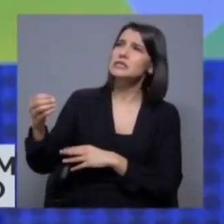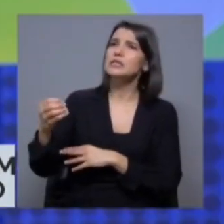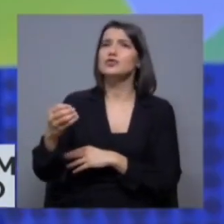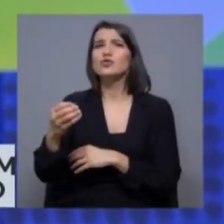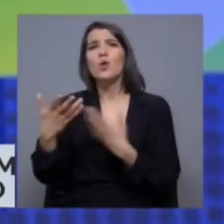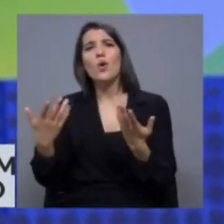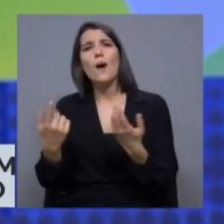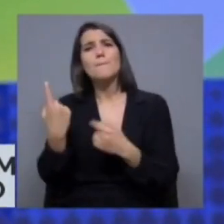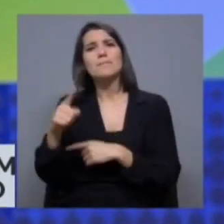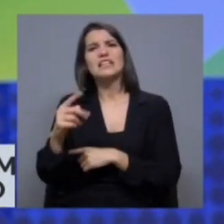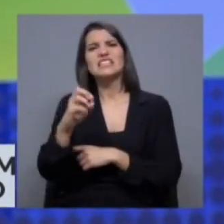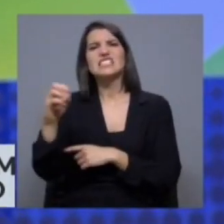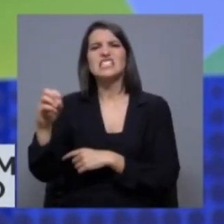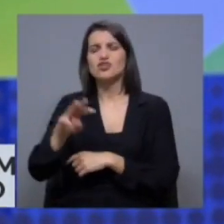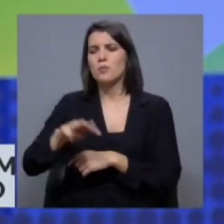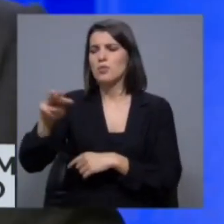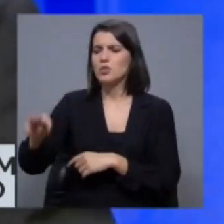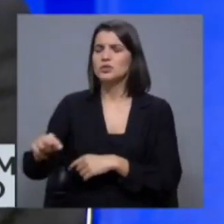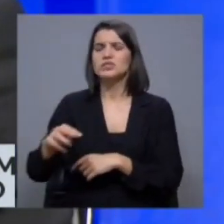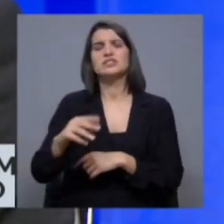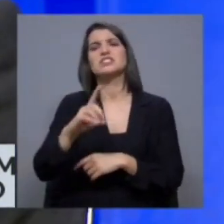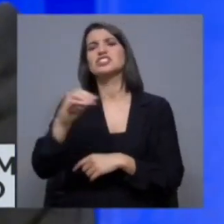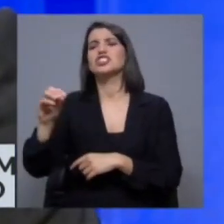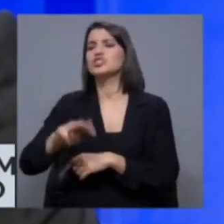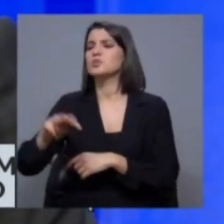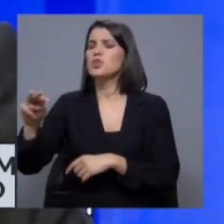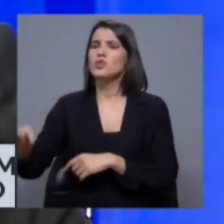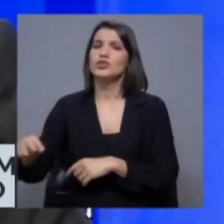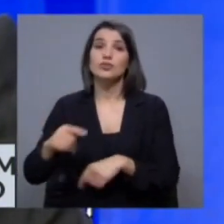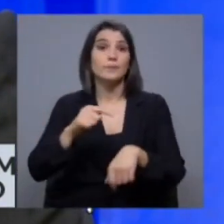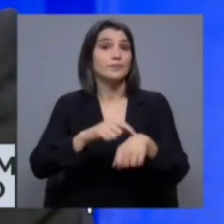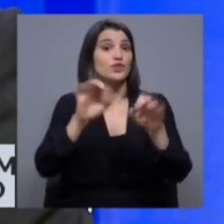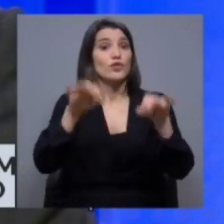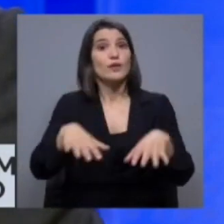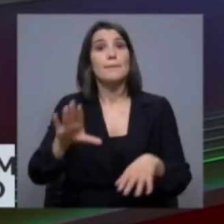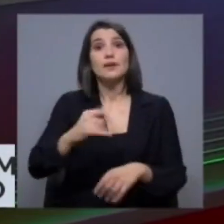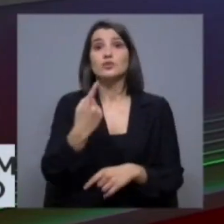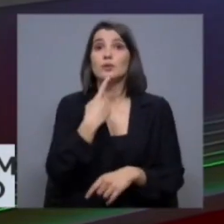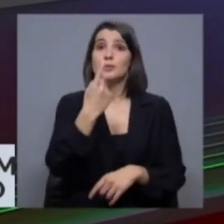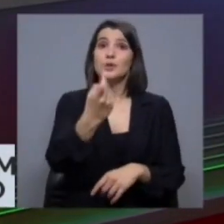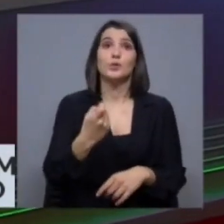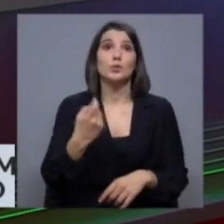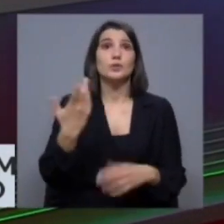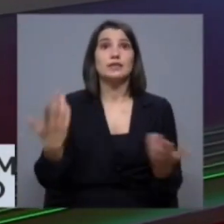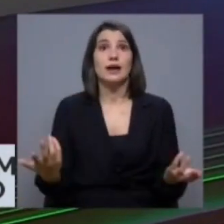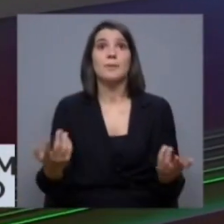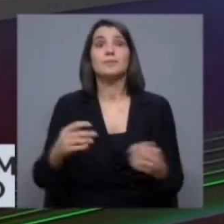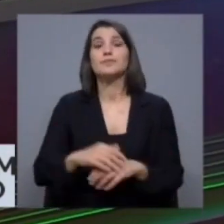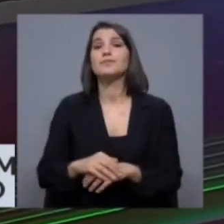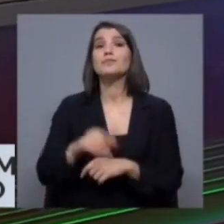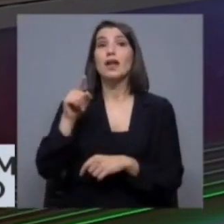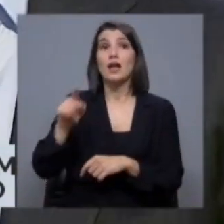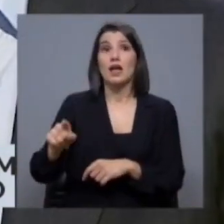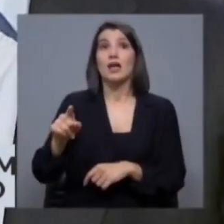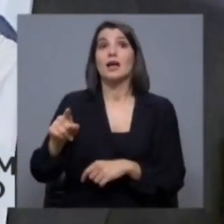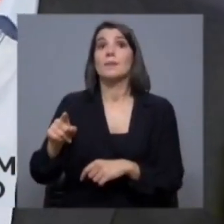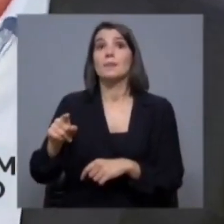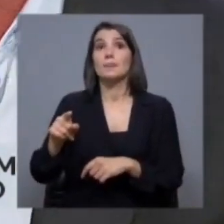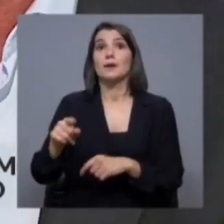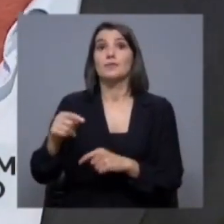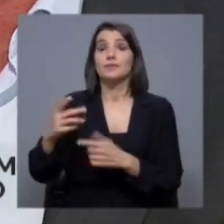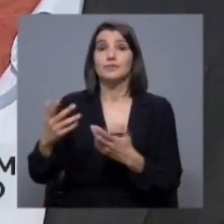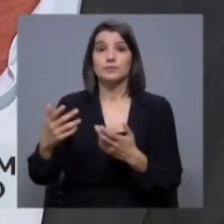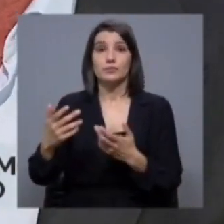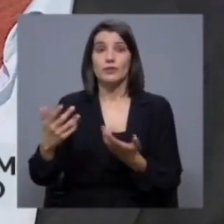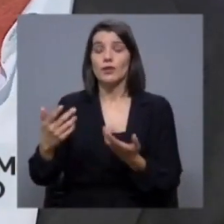tenho o costume de 300 milhões ou custos reais terminar de trabalhar ao fim o André vai sobrar relembrar é que não contenha partes tem que levar